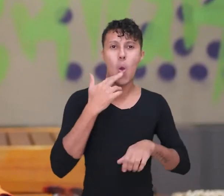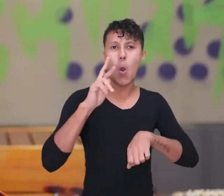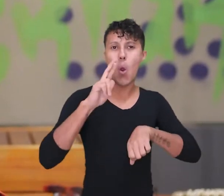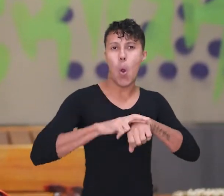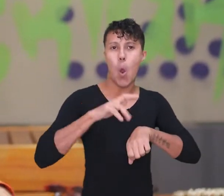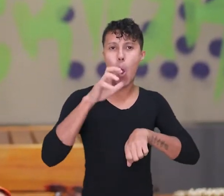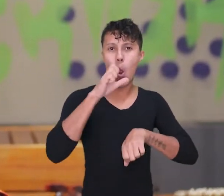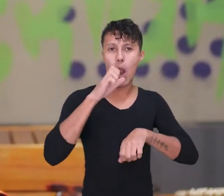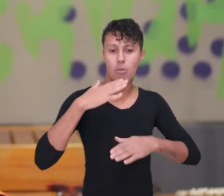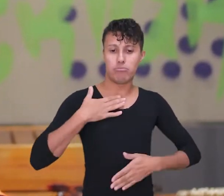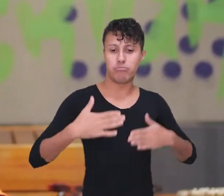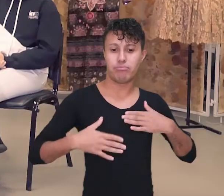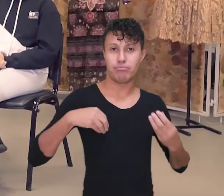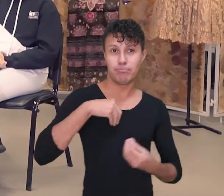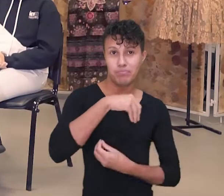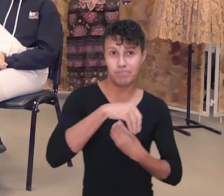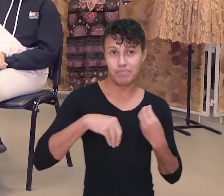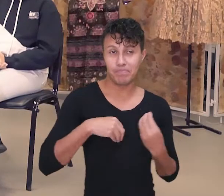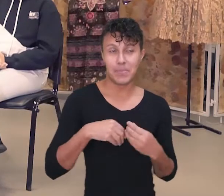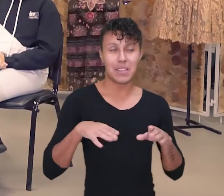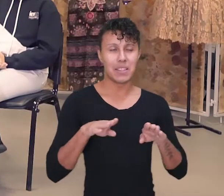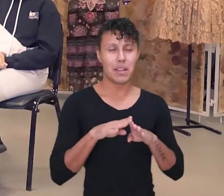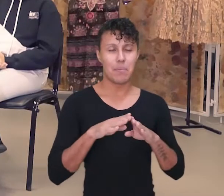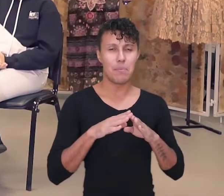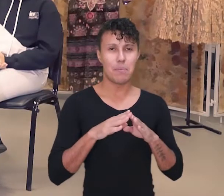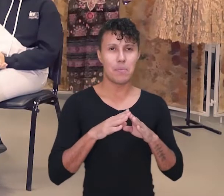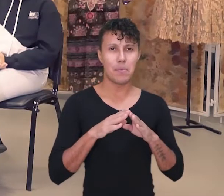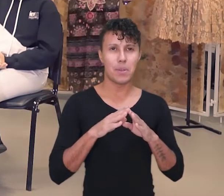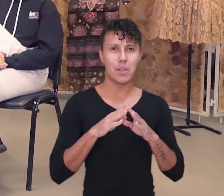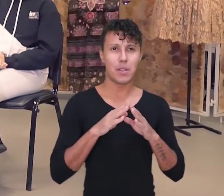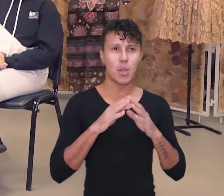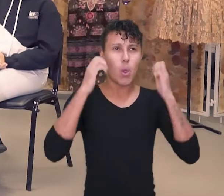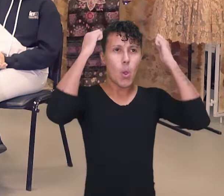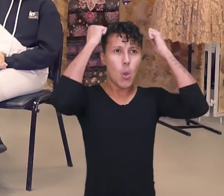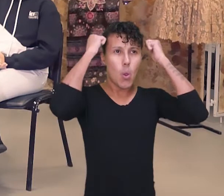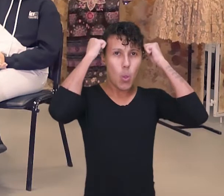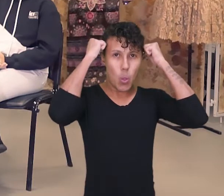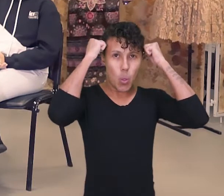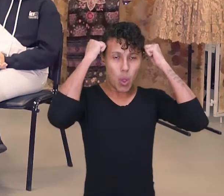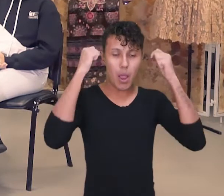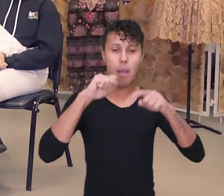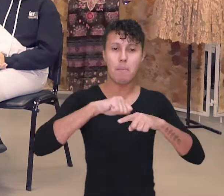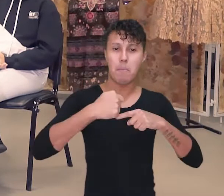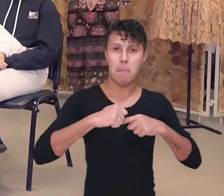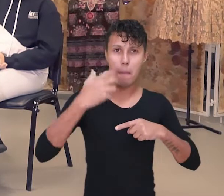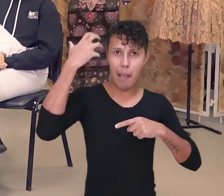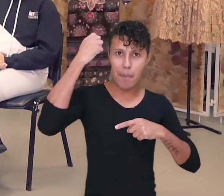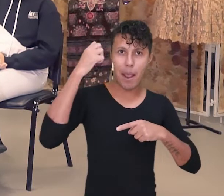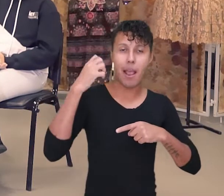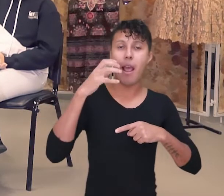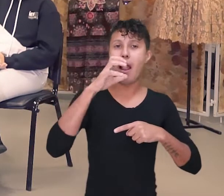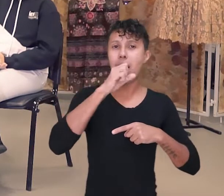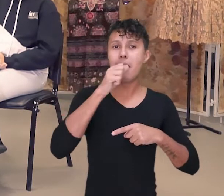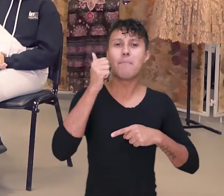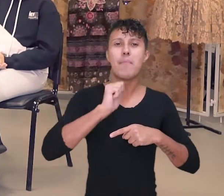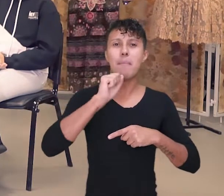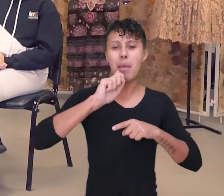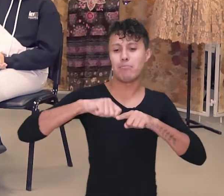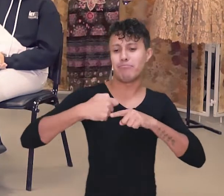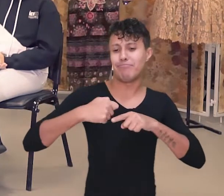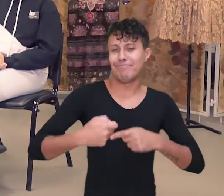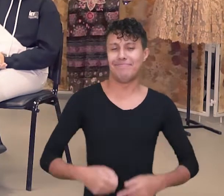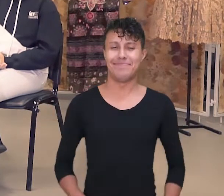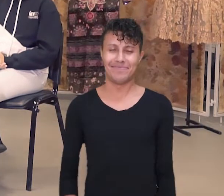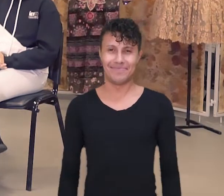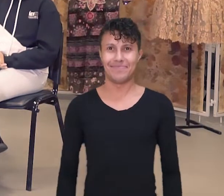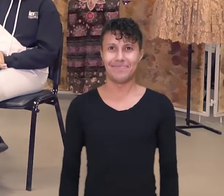de roxo e laranja e com cabelo com uma touca, que é branca e laranja, bem bonitinha, que minha